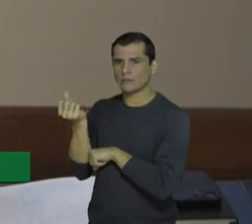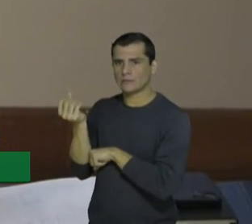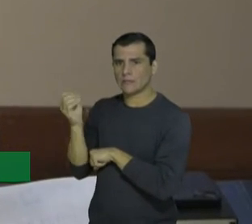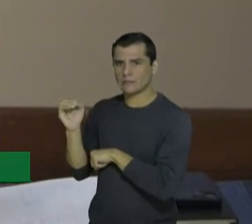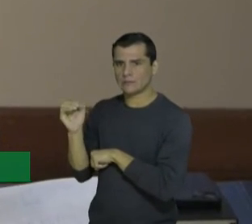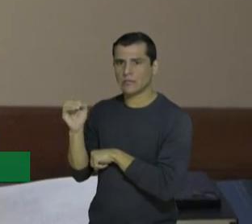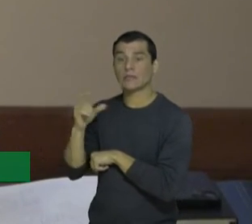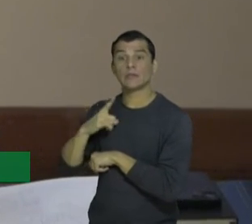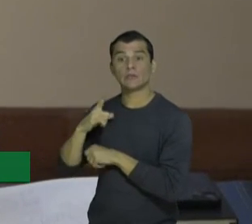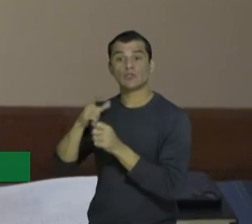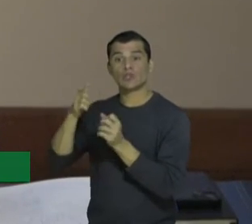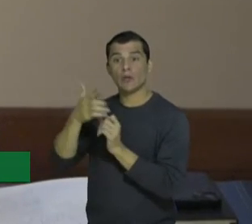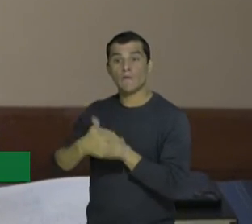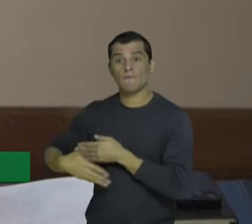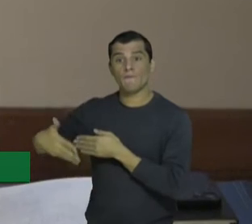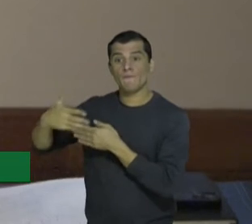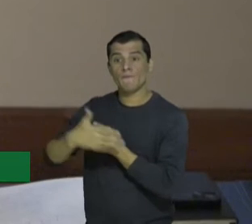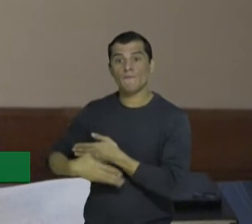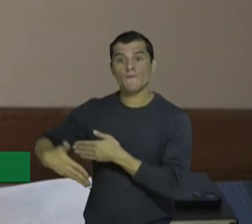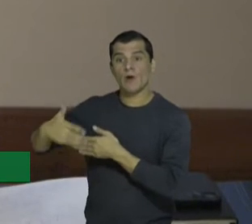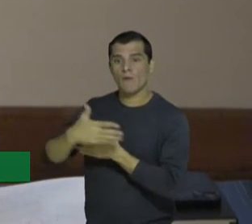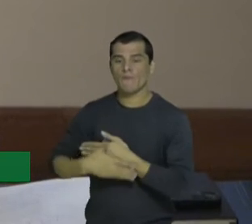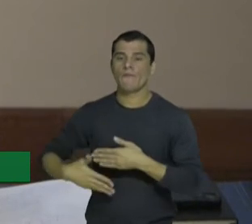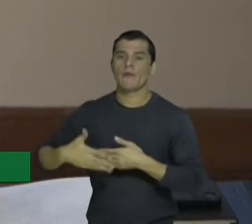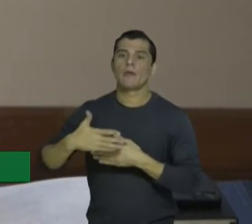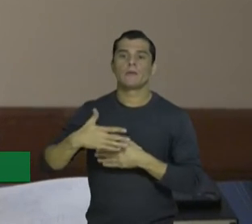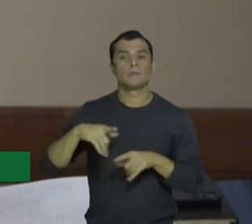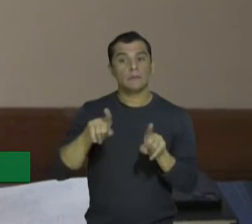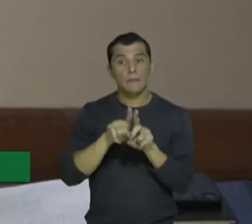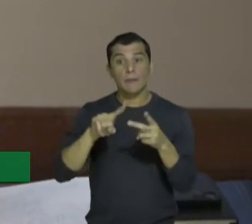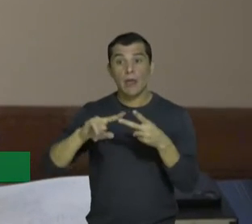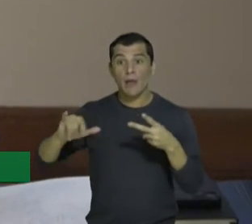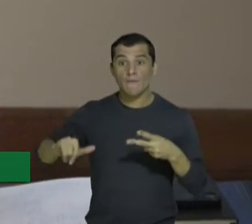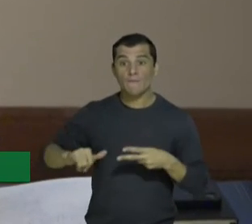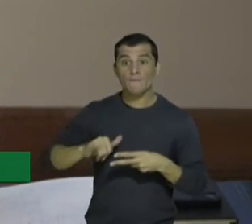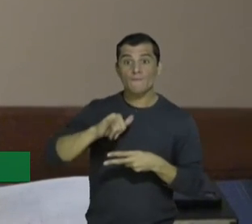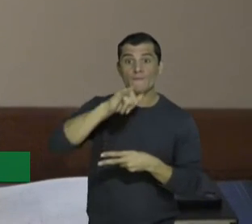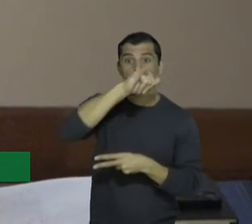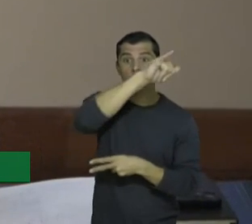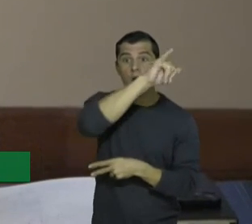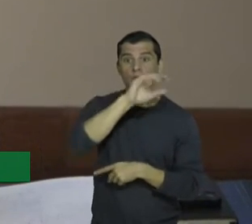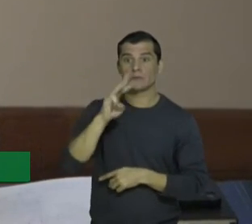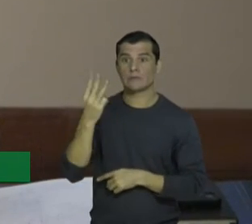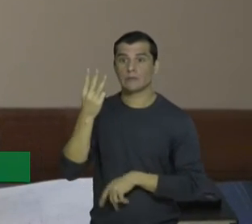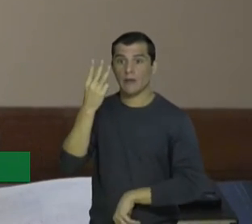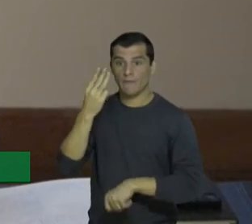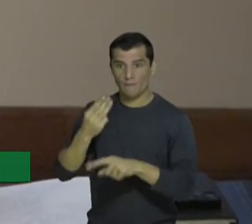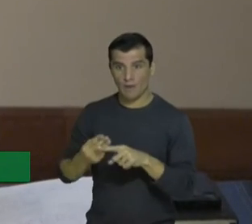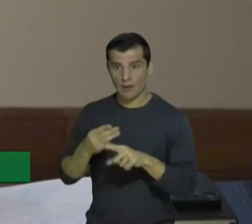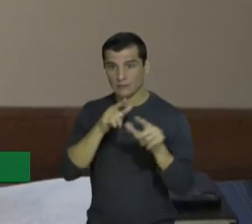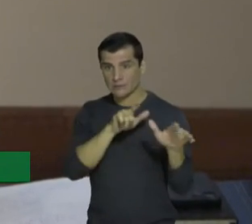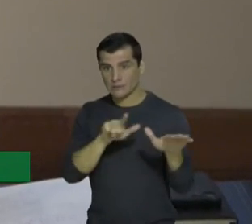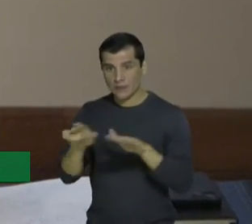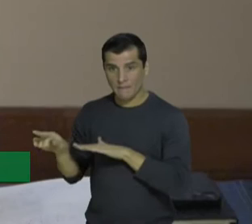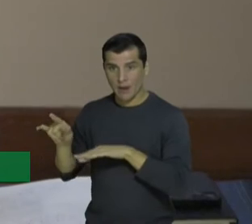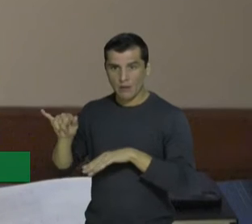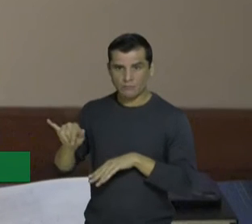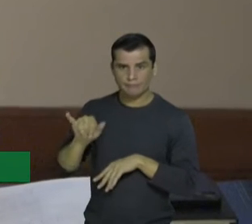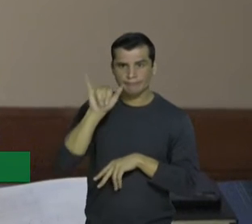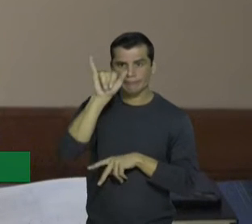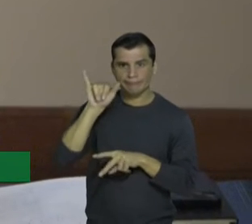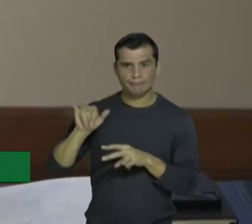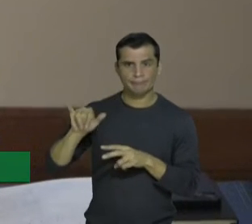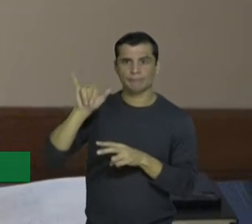já havia avião que ia três vezes por semana em escalas eh normais para São